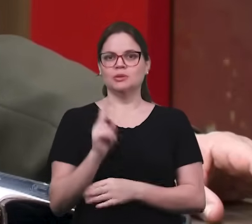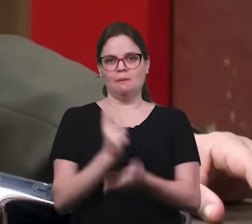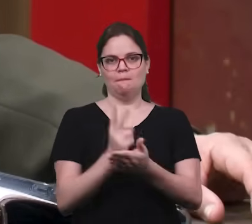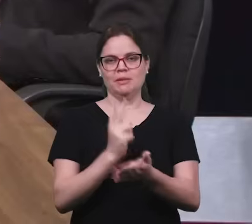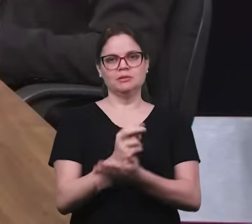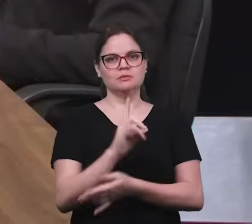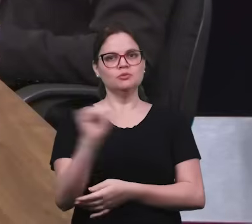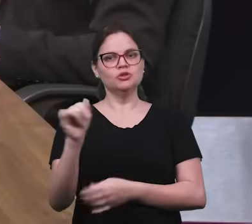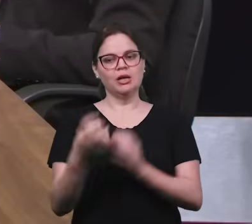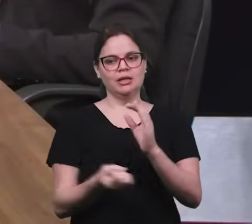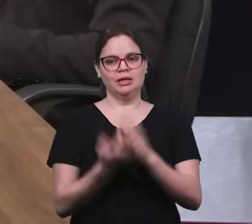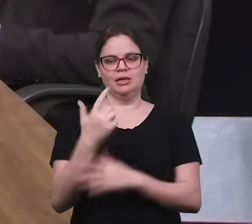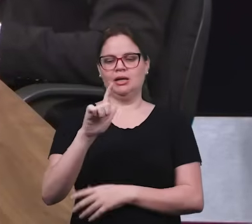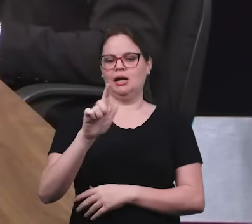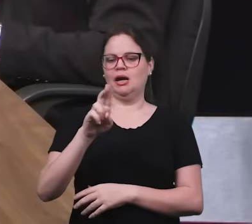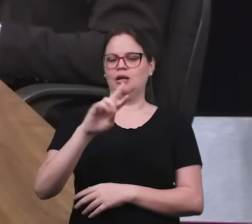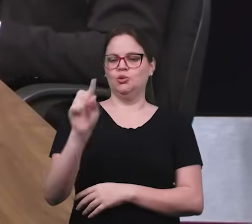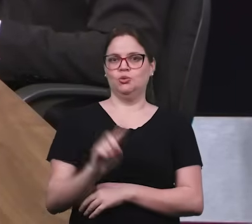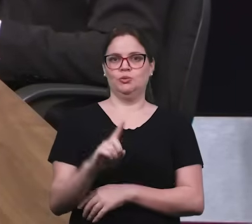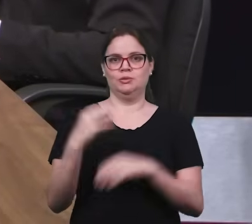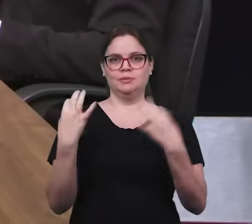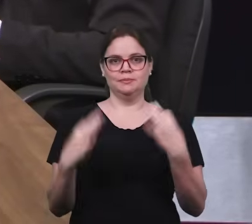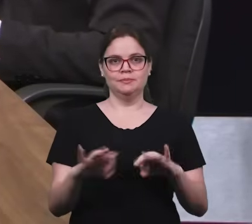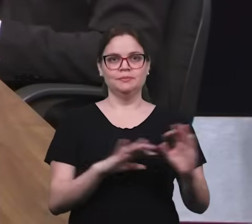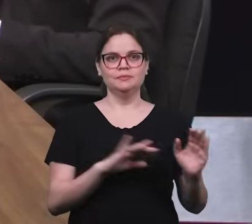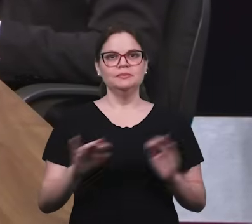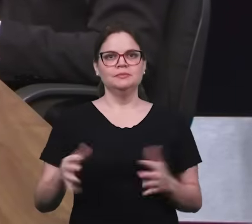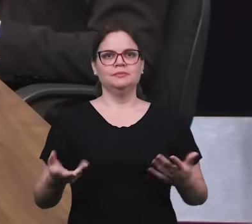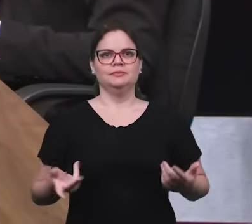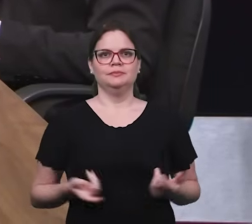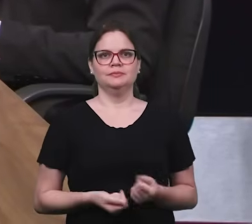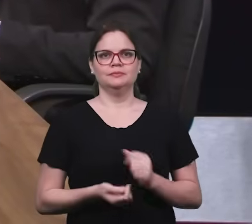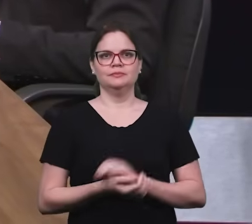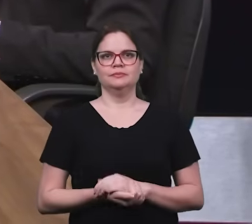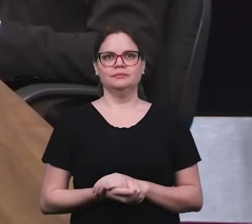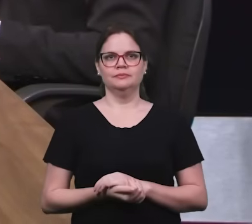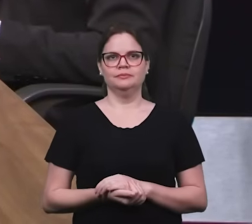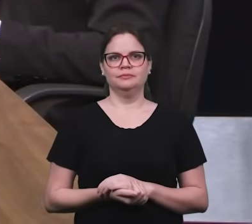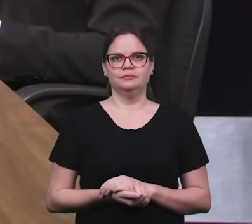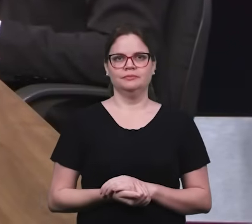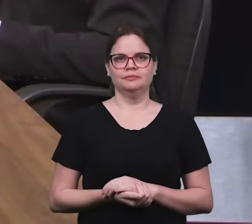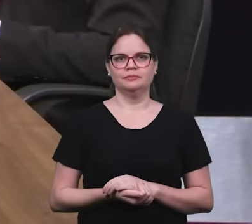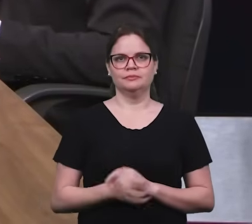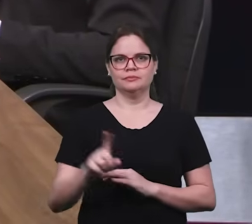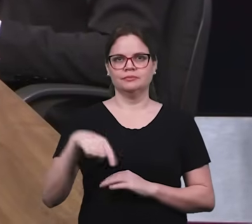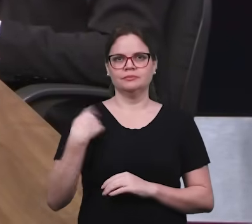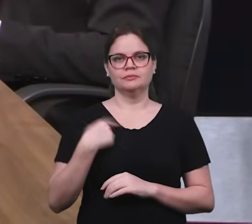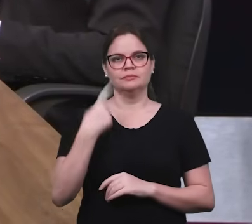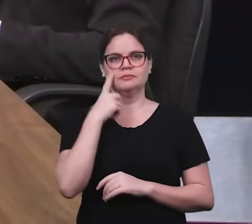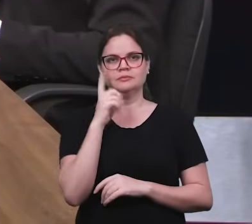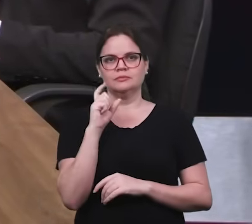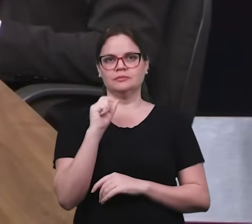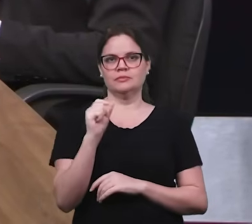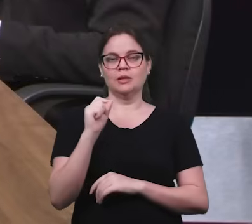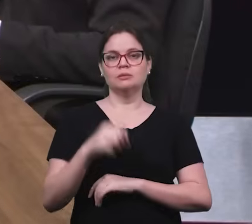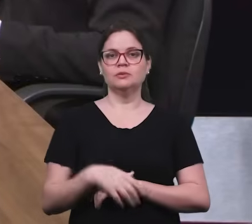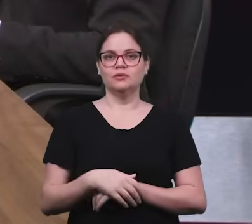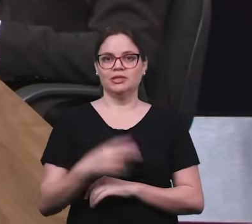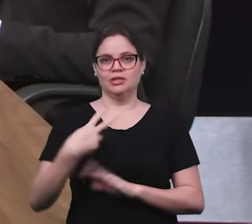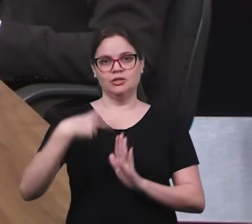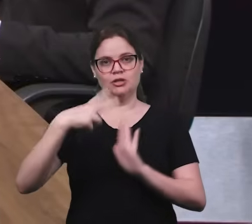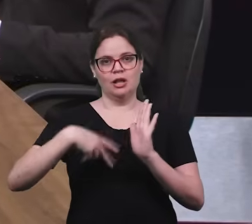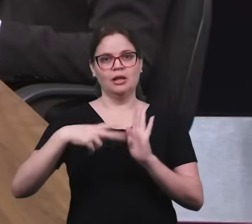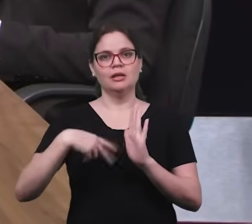né? Maravilha. Isso é extraordinário a gente pensar na palavra de Deus. É um livro